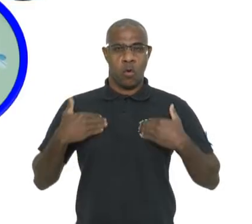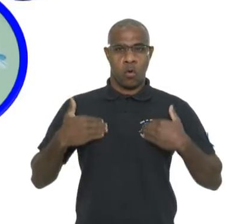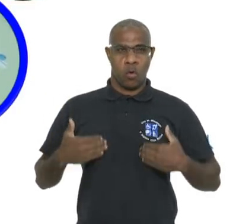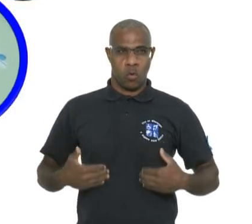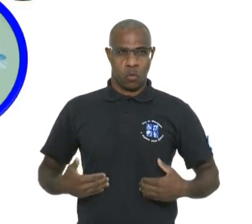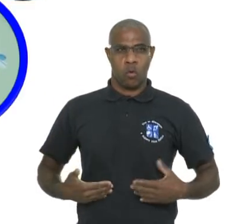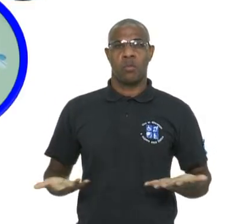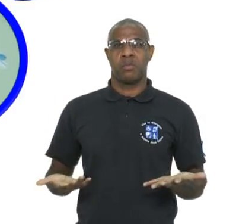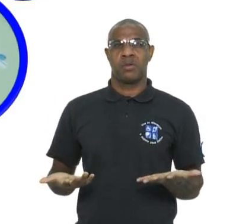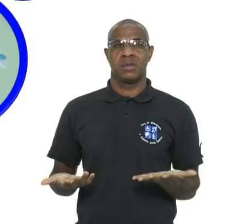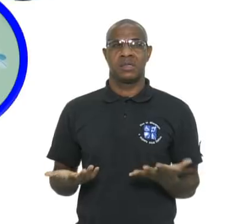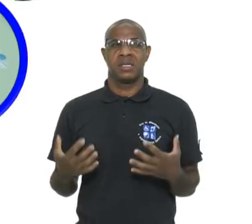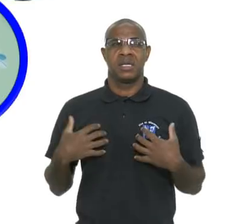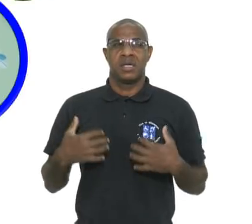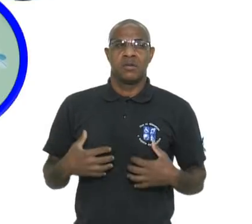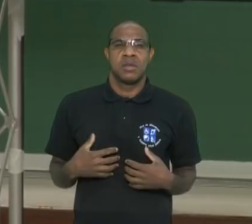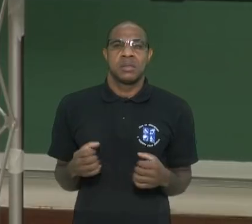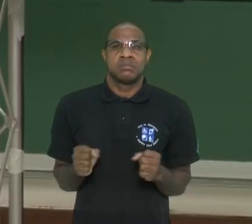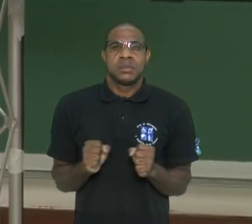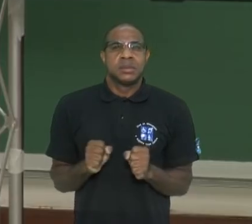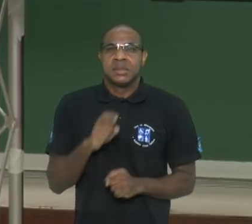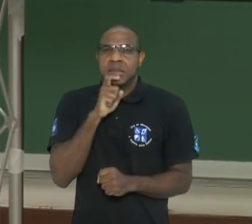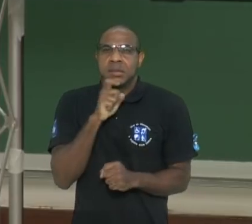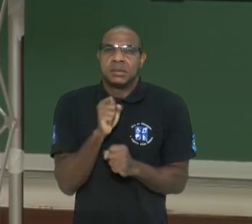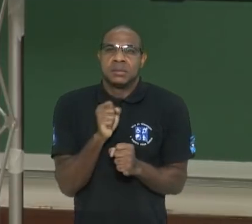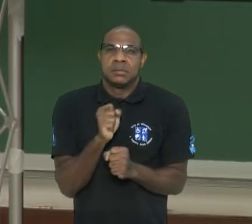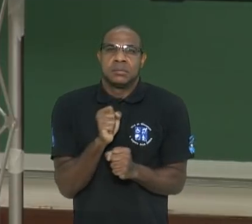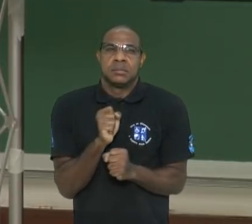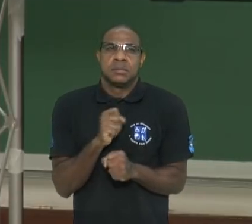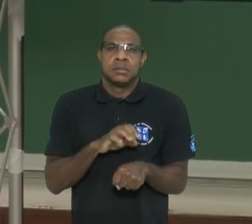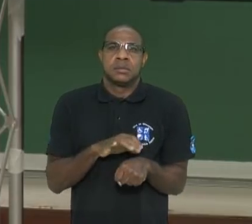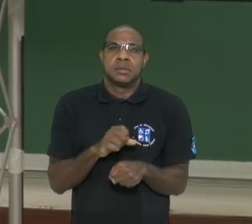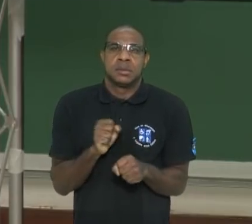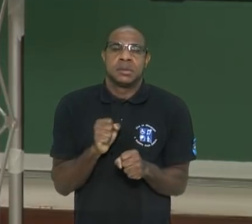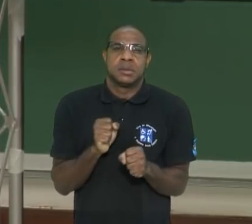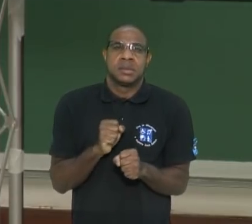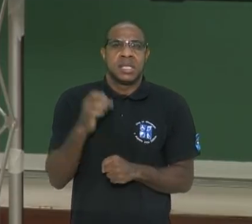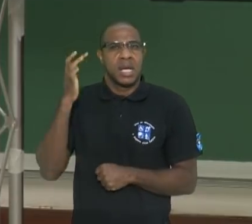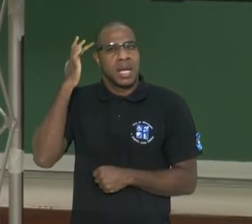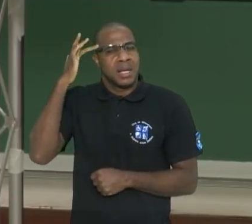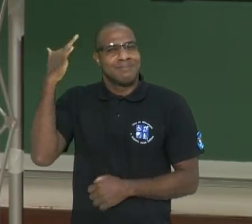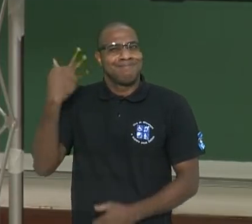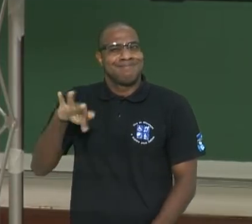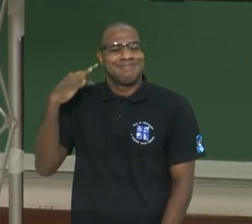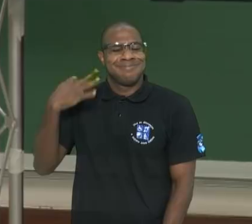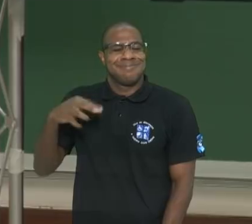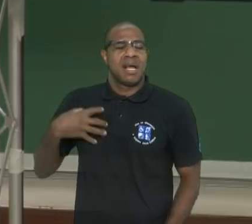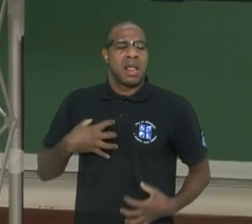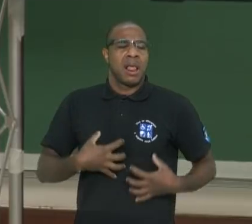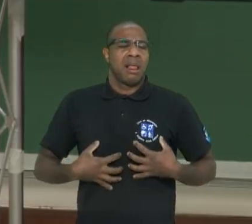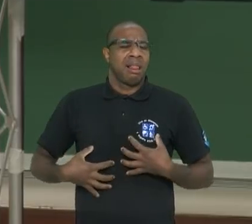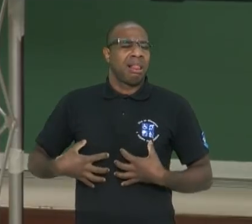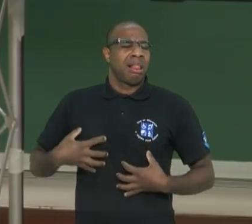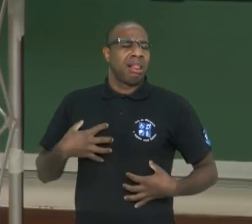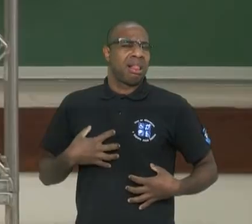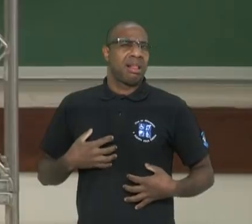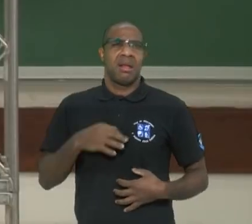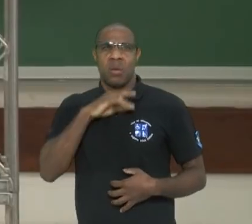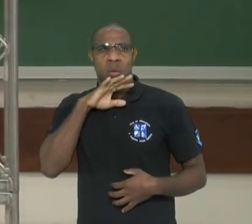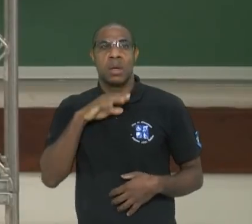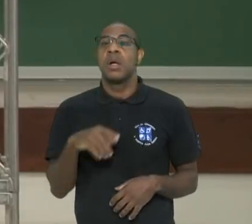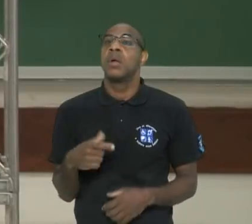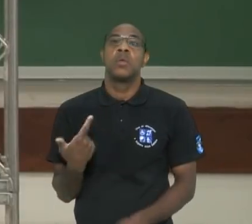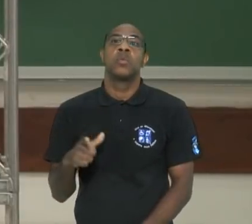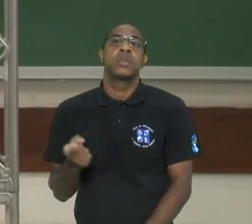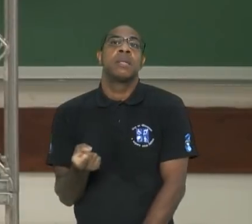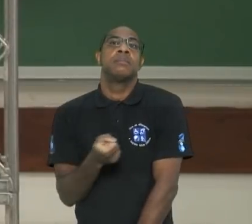estágio de tremelique, né, treme muito, dá muita dor de cabeça, mal-estar. Não existem